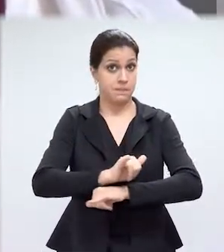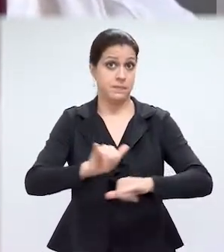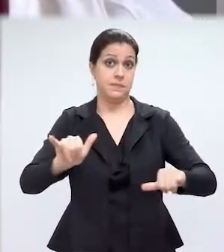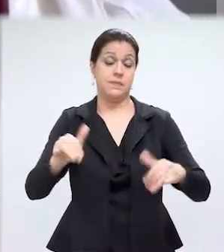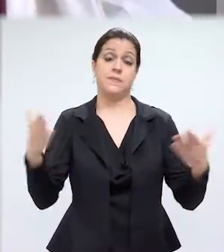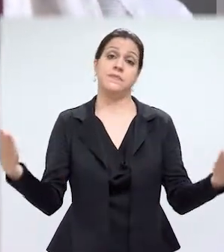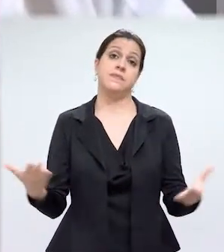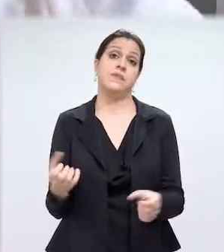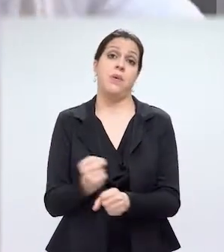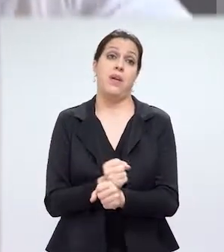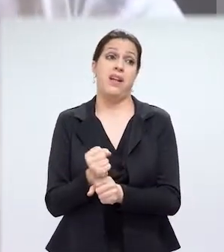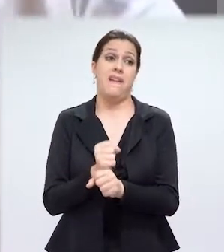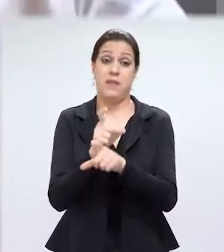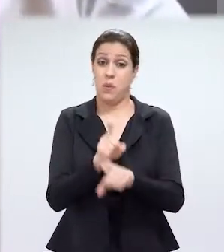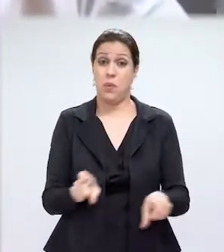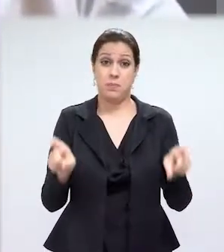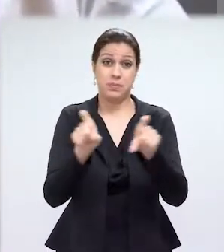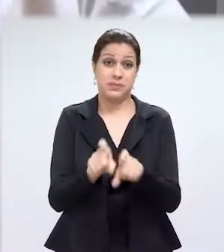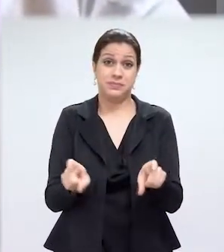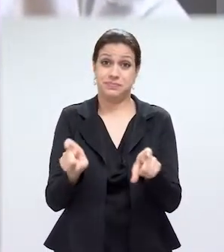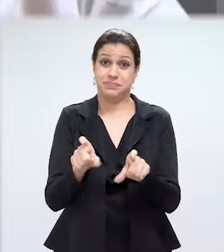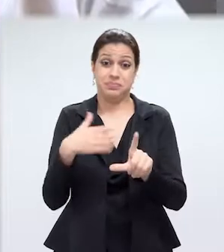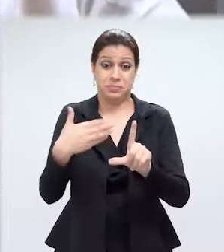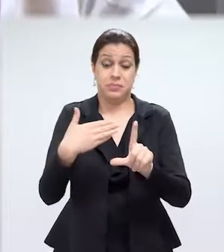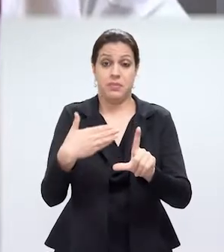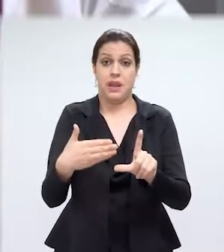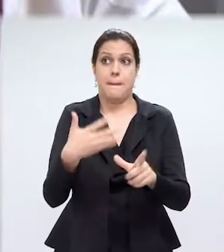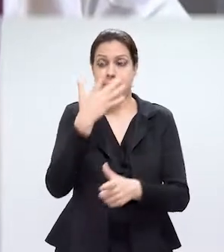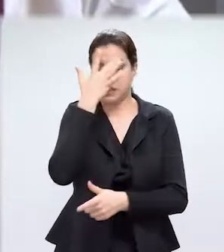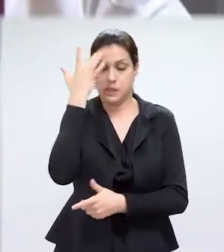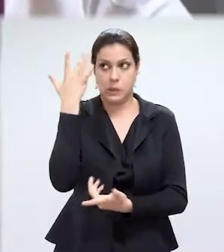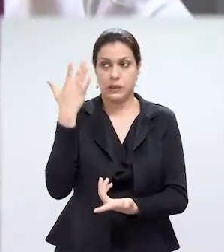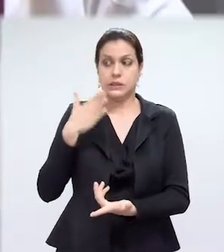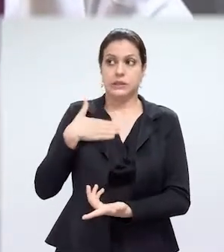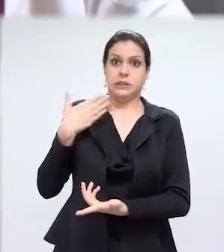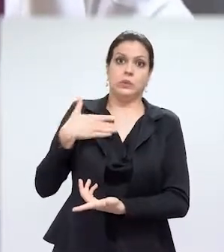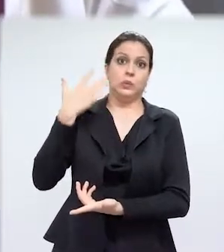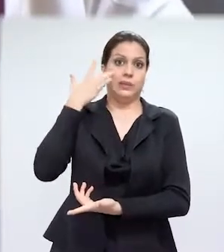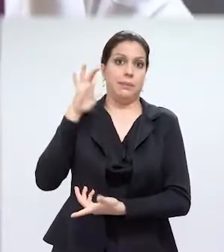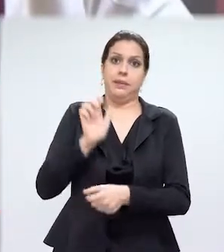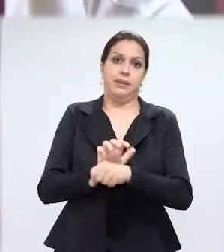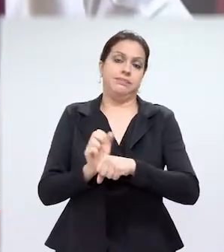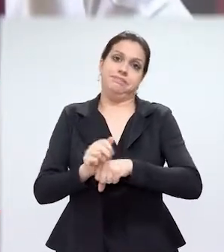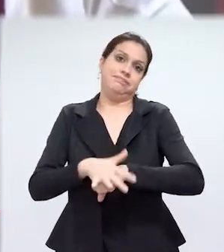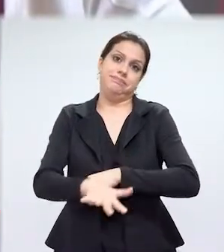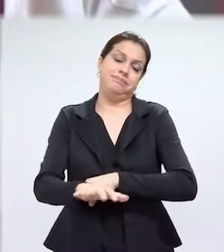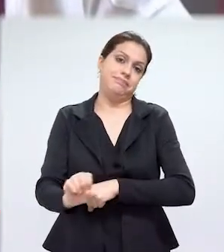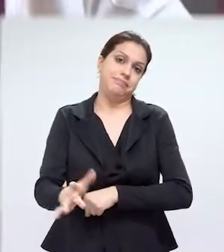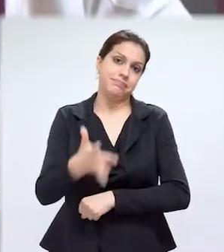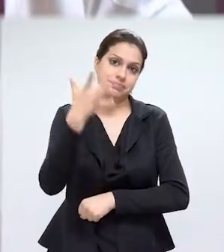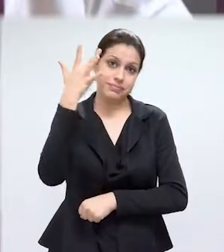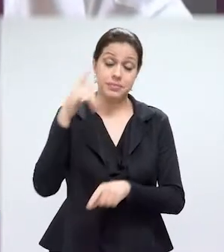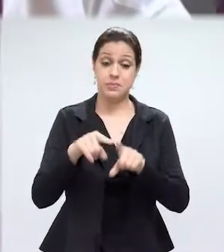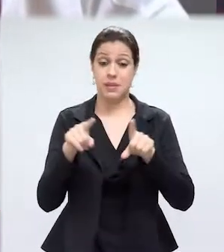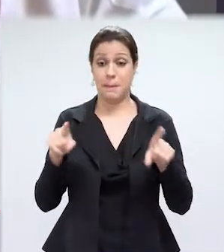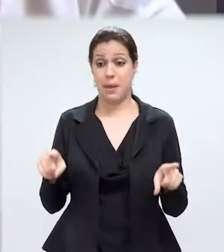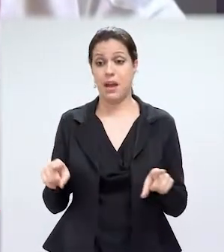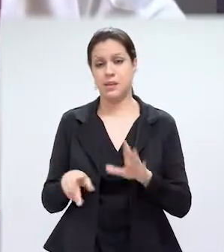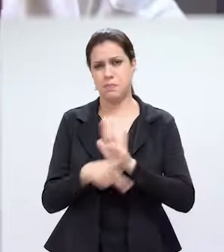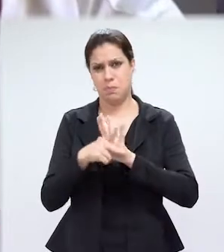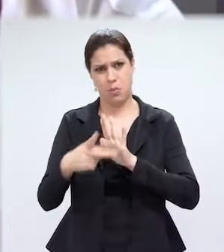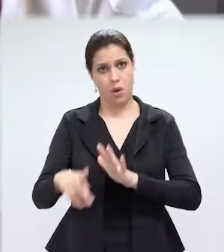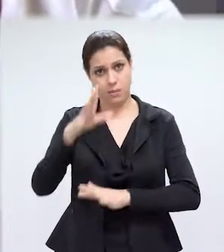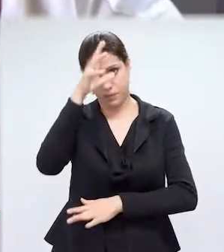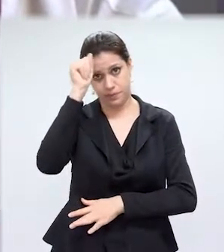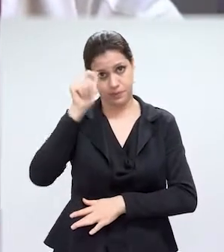de maneira virtual, num ano em que, infelizmente, ninguém contava com uma pandemia como essa. Mas, falando de Mato